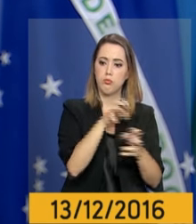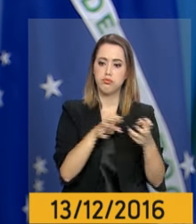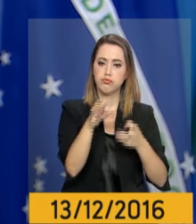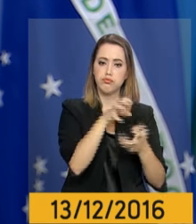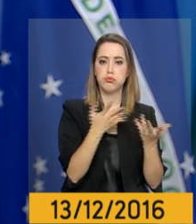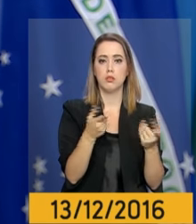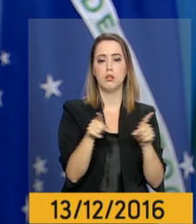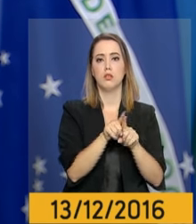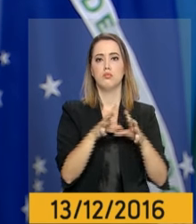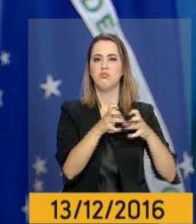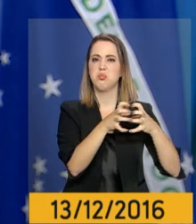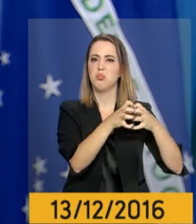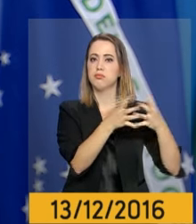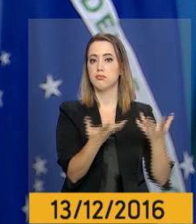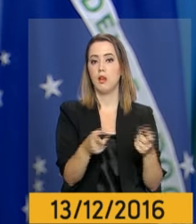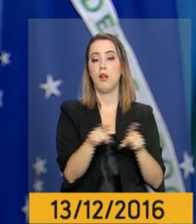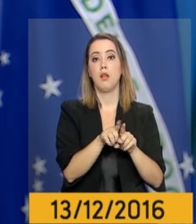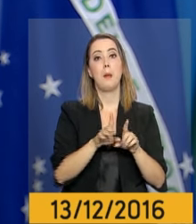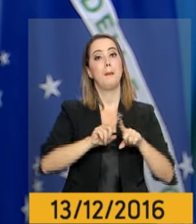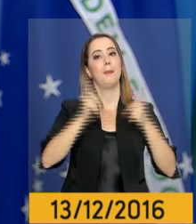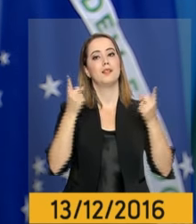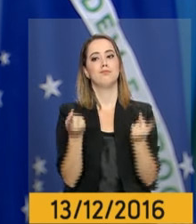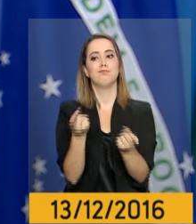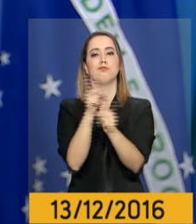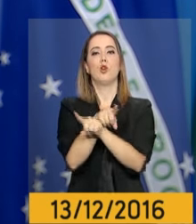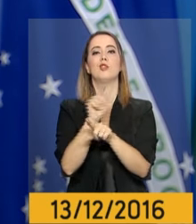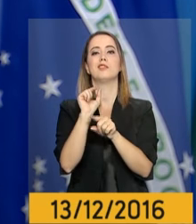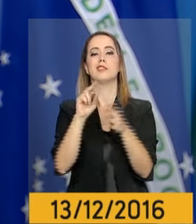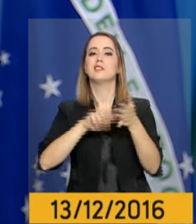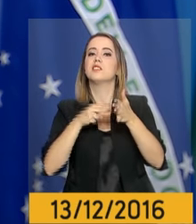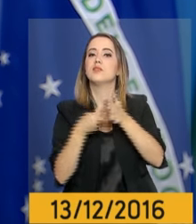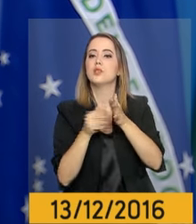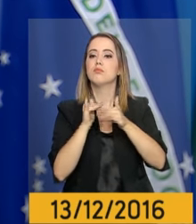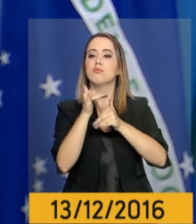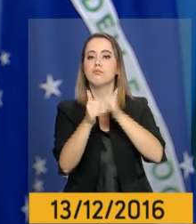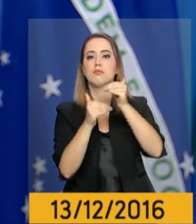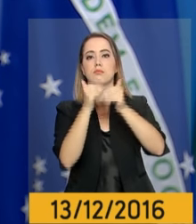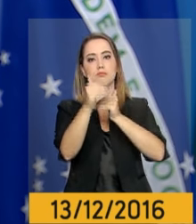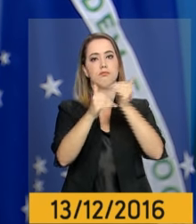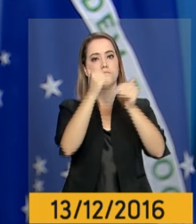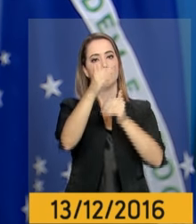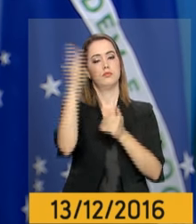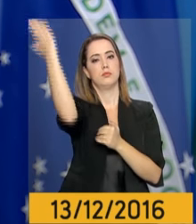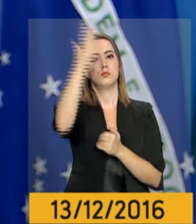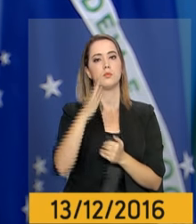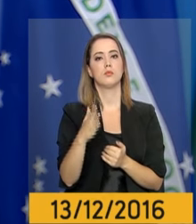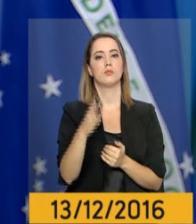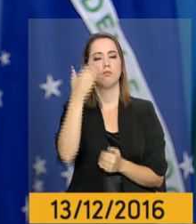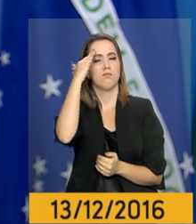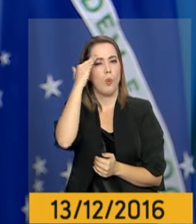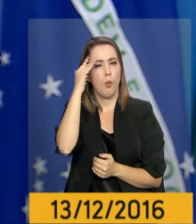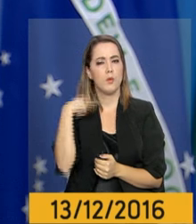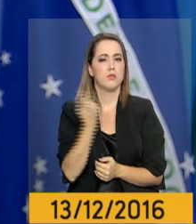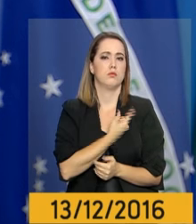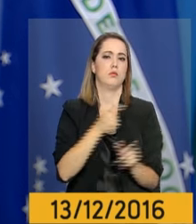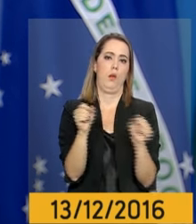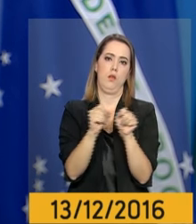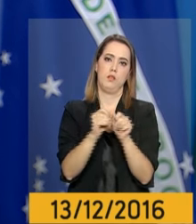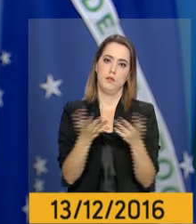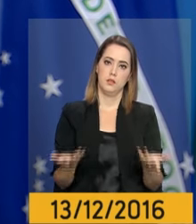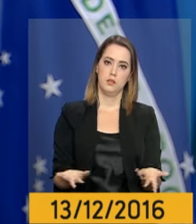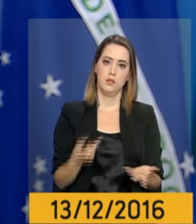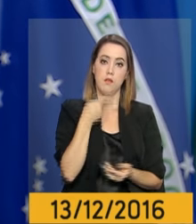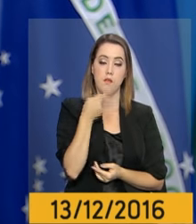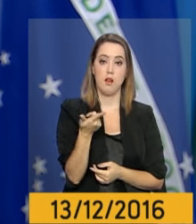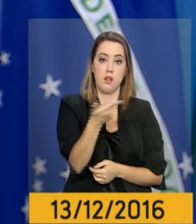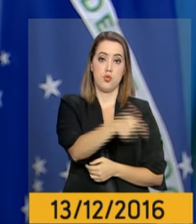digamos, o crescimento do país, será a compreensão daquilo que nós estamos fazendo. Até aproveito para dizer